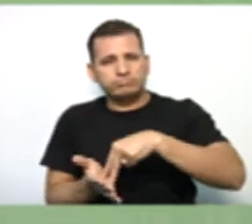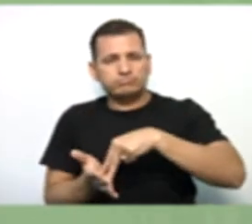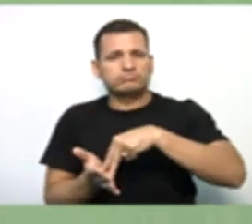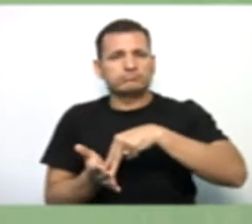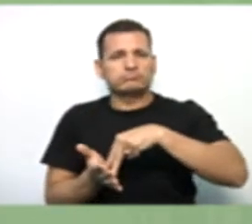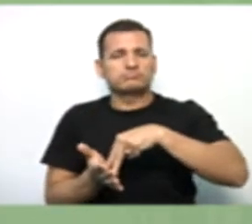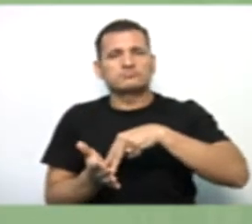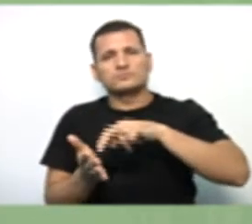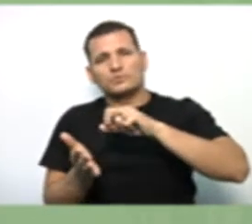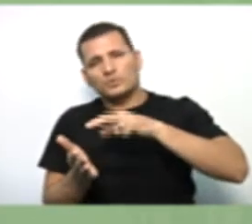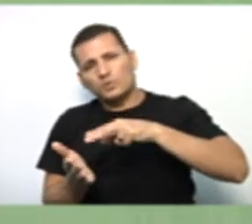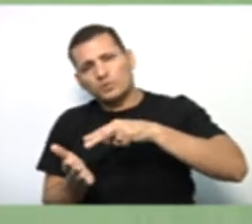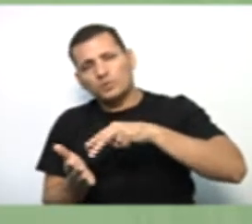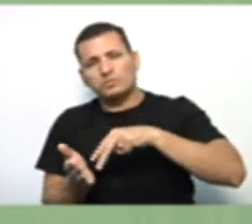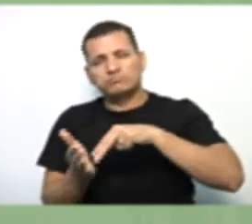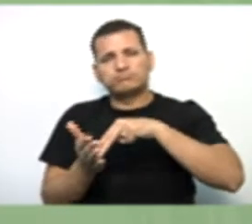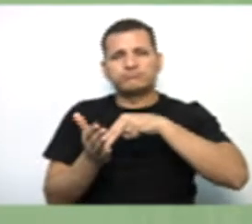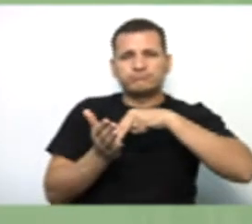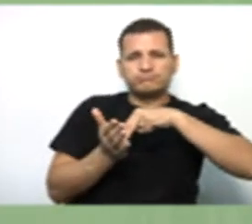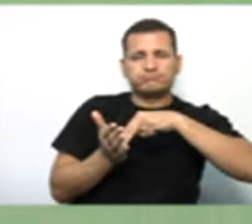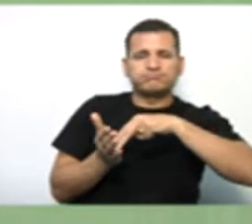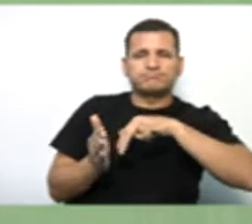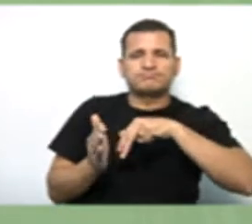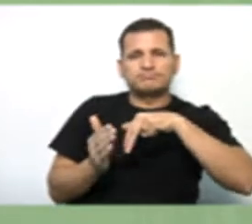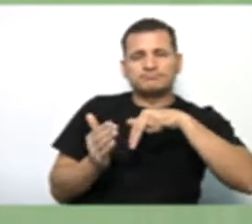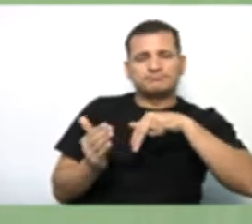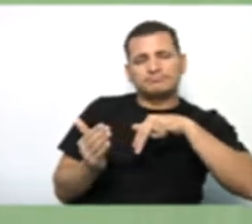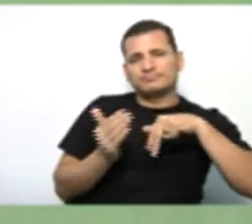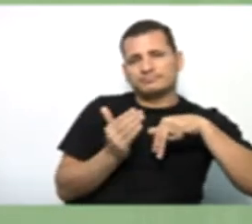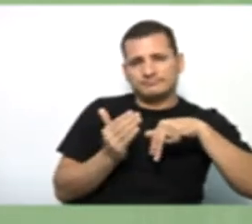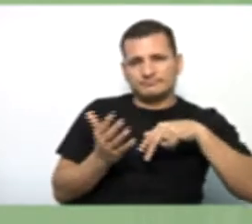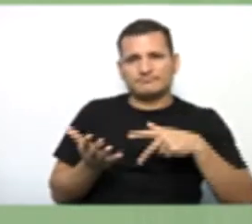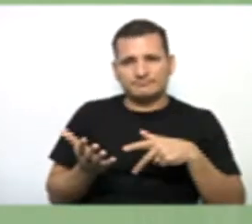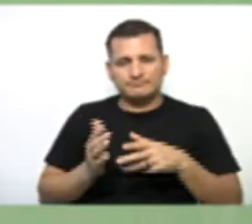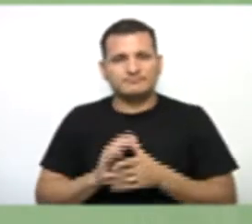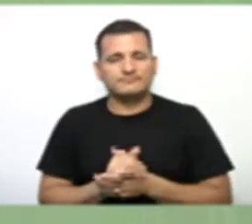defensivo ou ofensivo, ok?